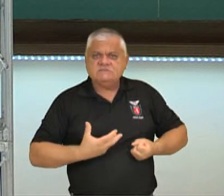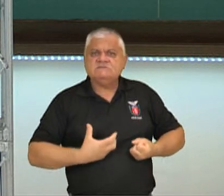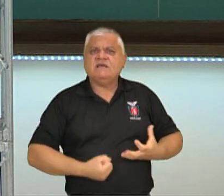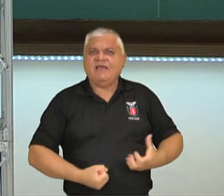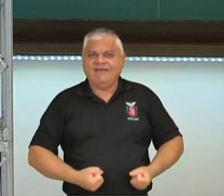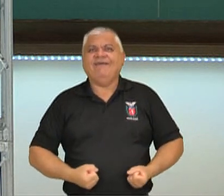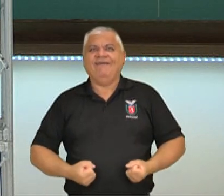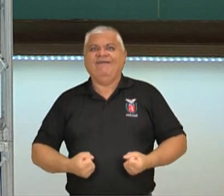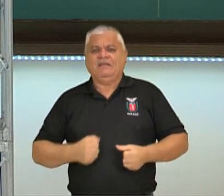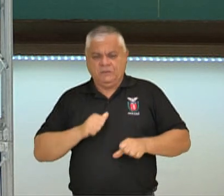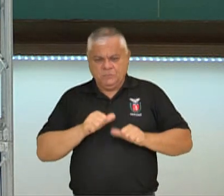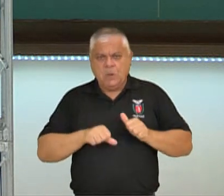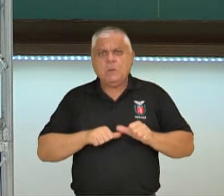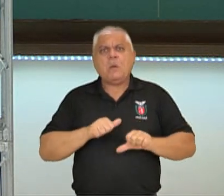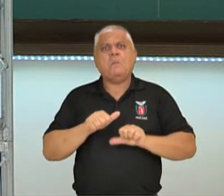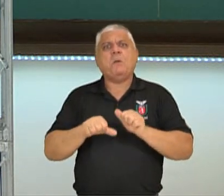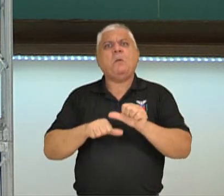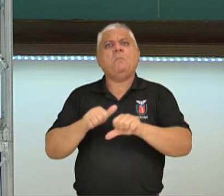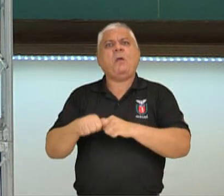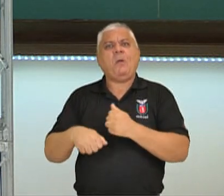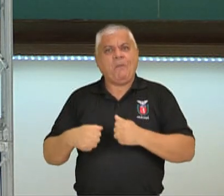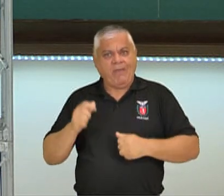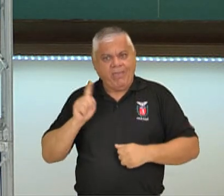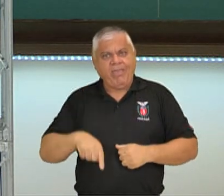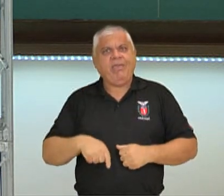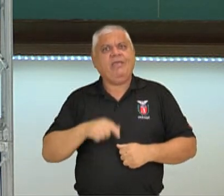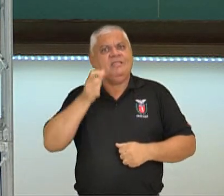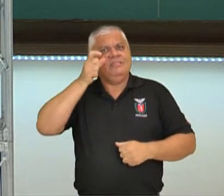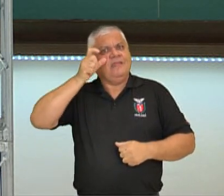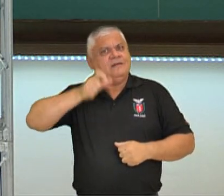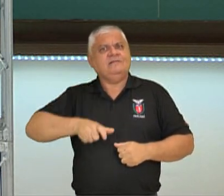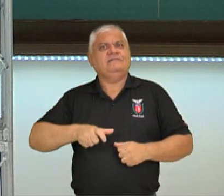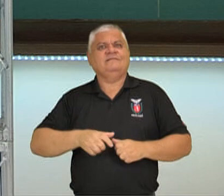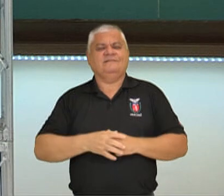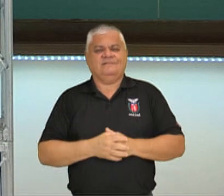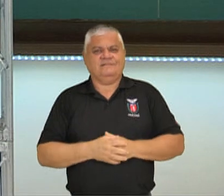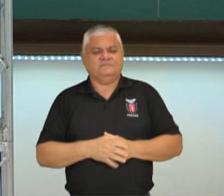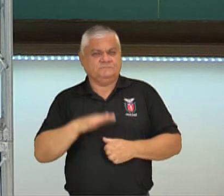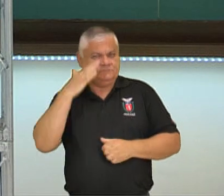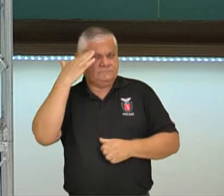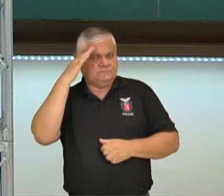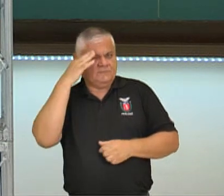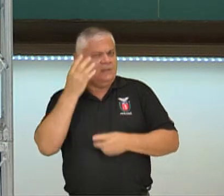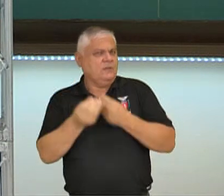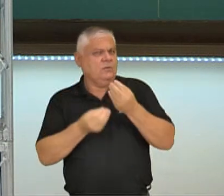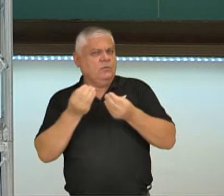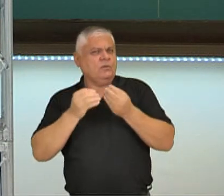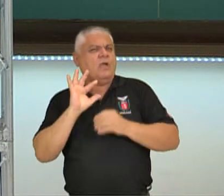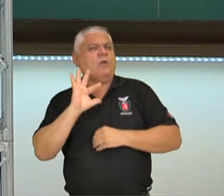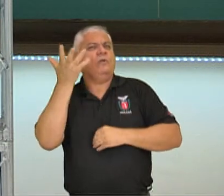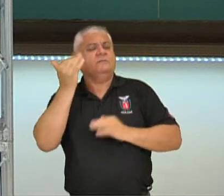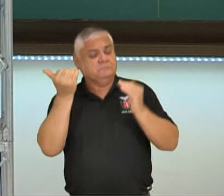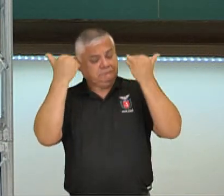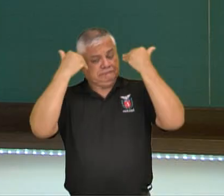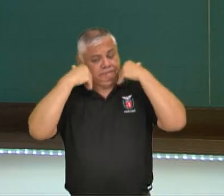de exercício é muito interessante. Olha só, vamos entender um pouquinho o que acontece no nosso corpo. Então,